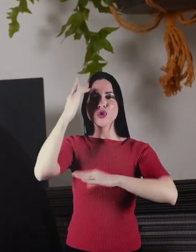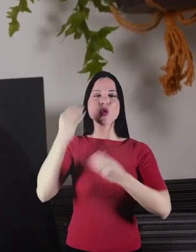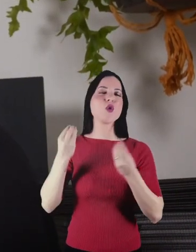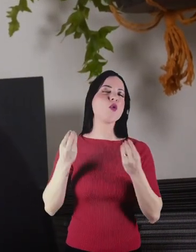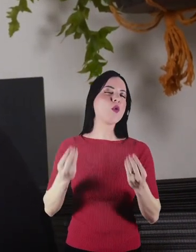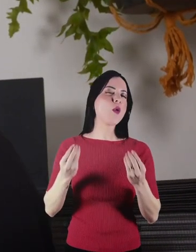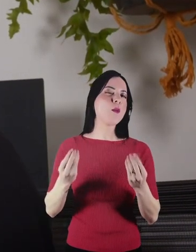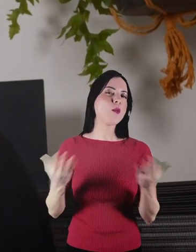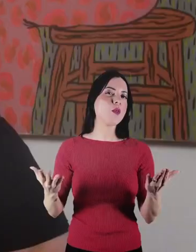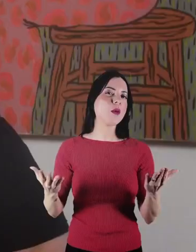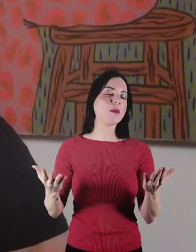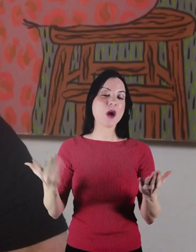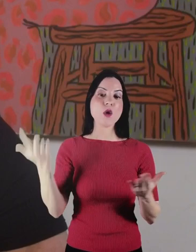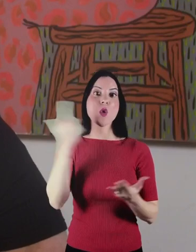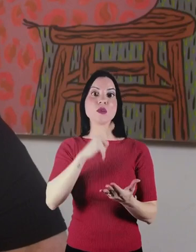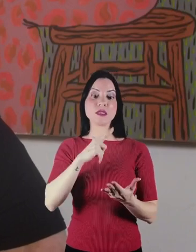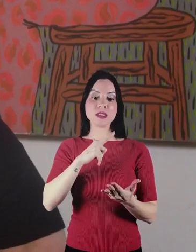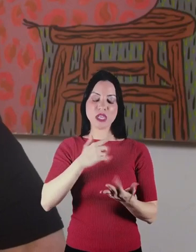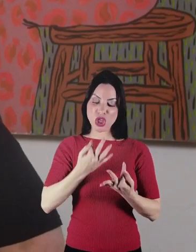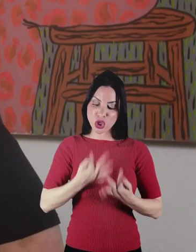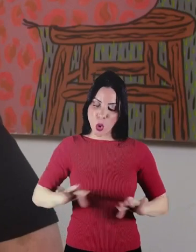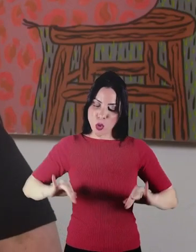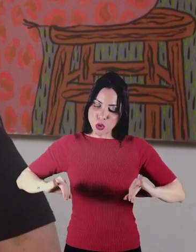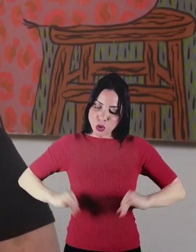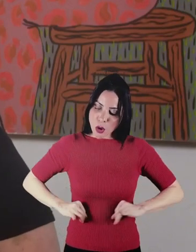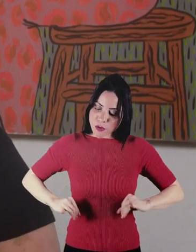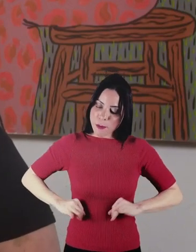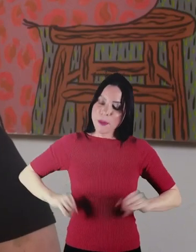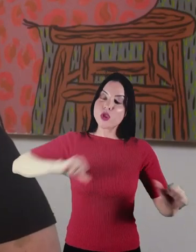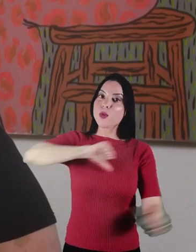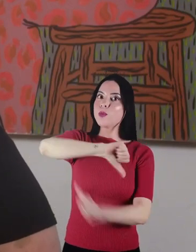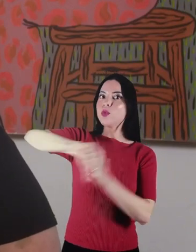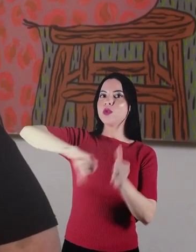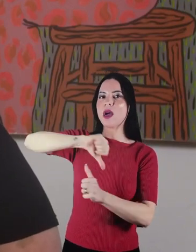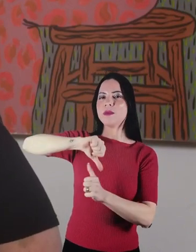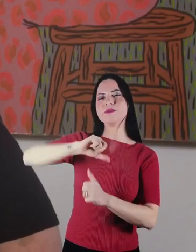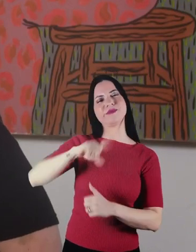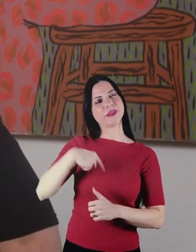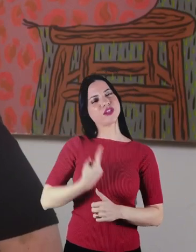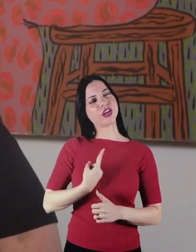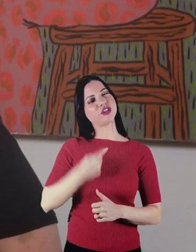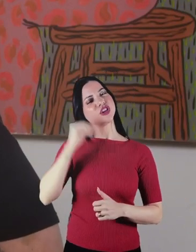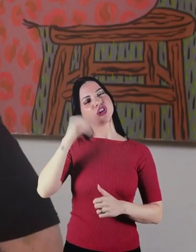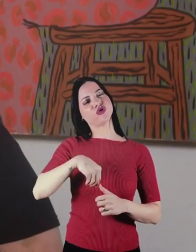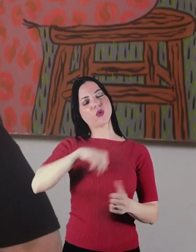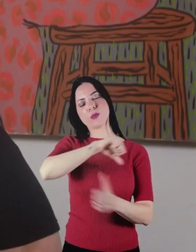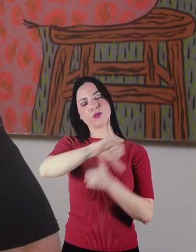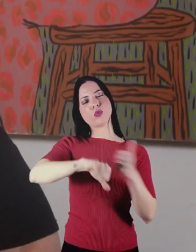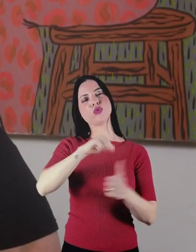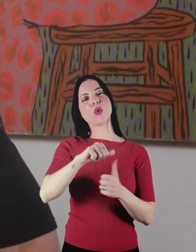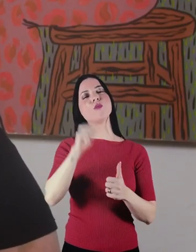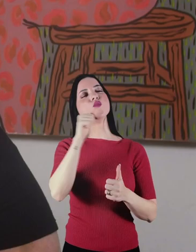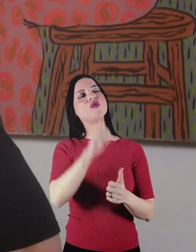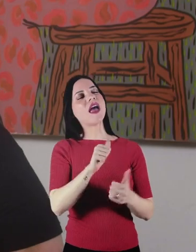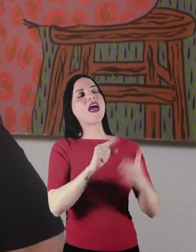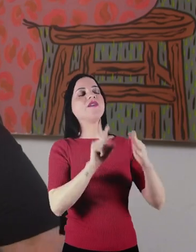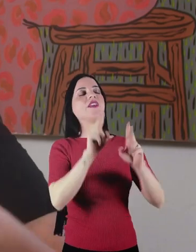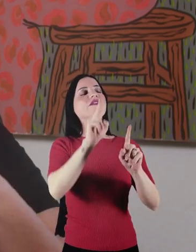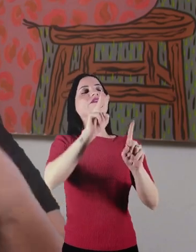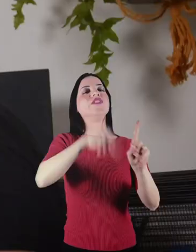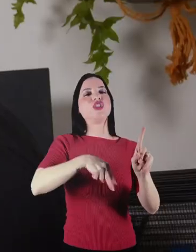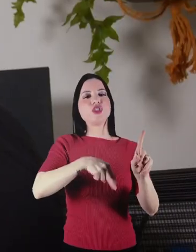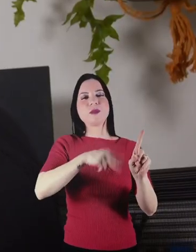exista ressignificação da dor. Então, a gente deixou de falar que a gente atende mulheres vítimas de violência e começou a falar que a gente atende mulheres